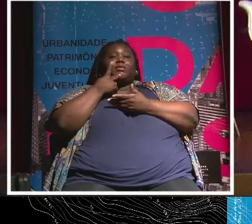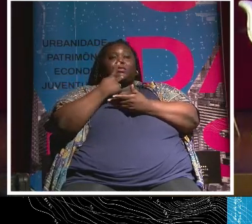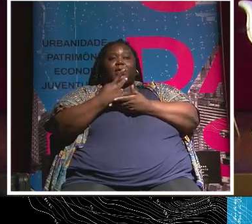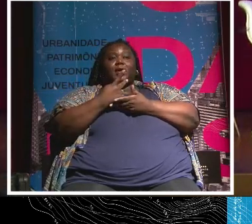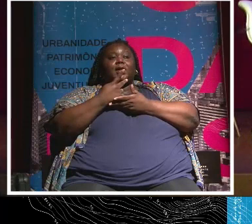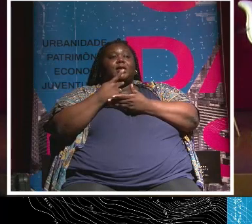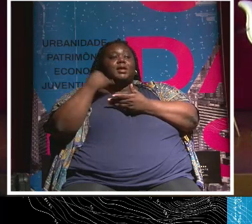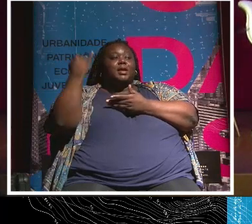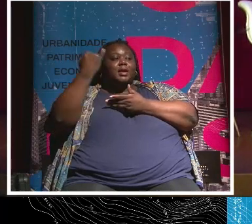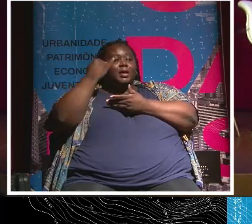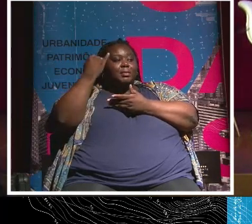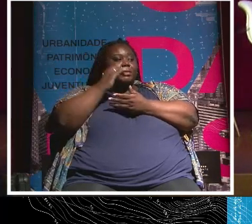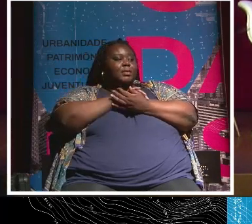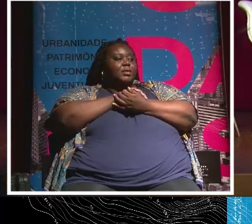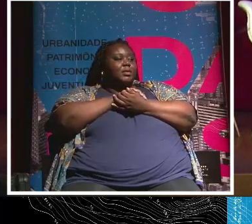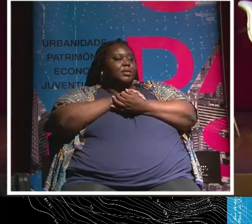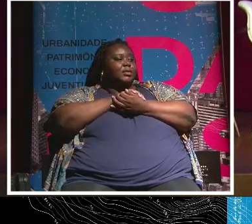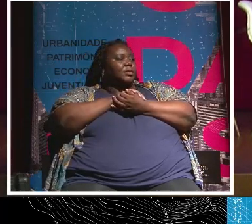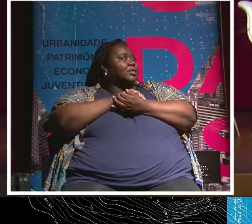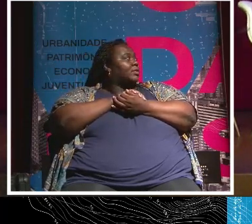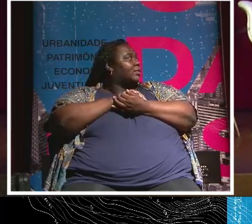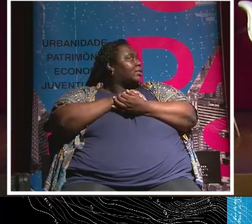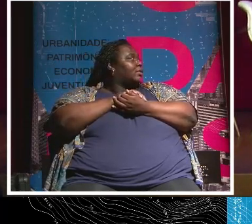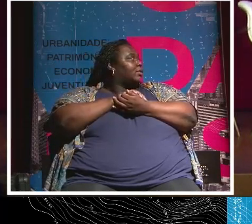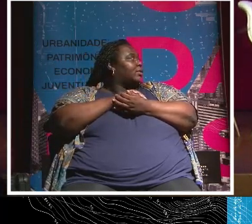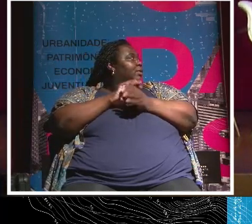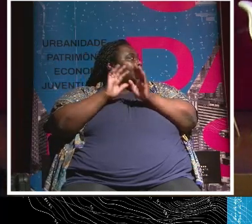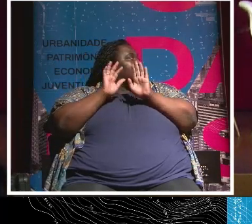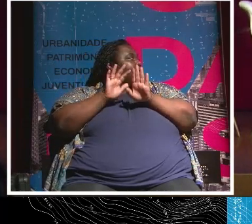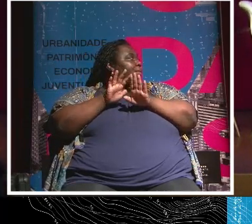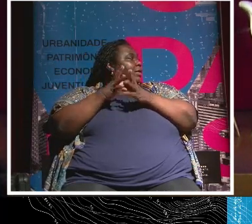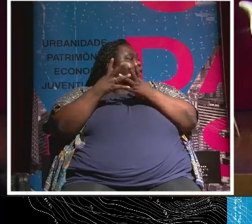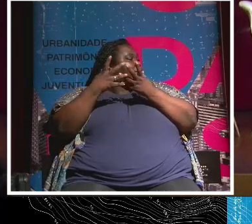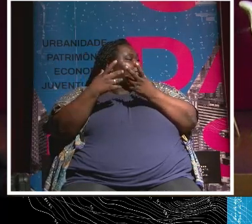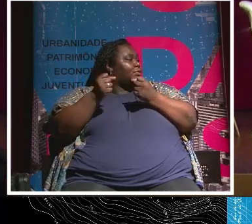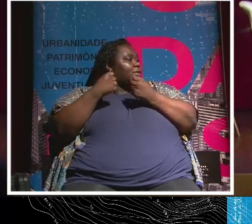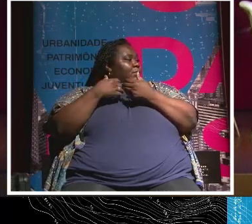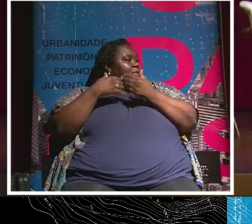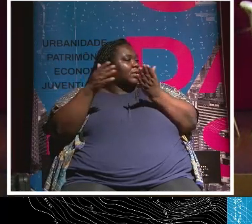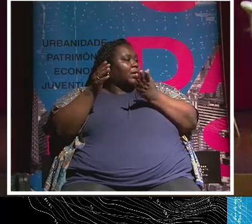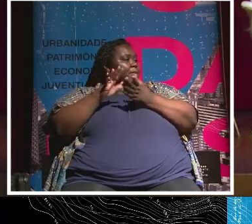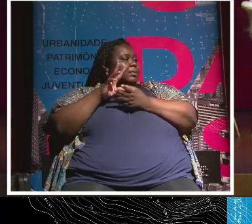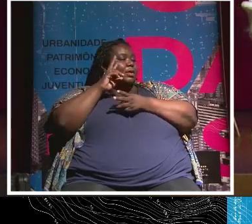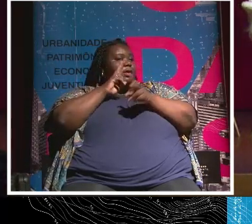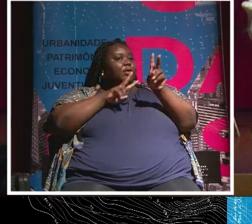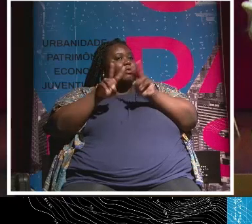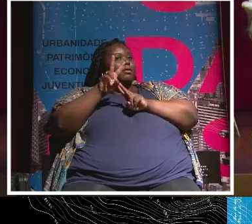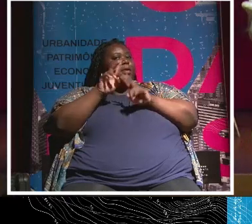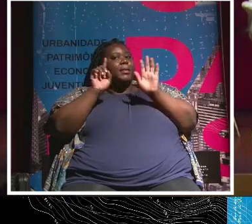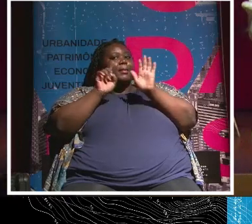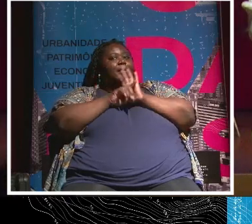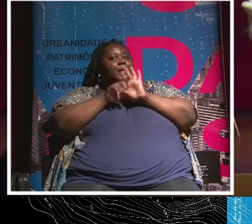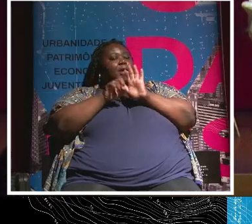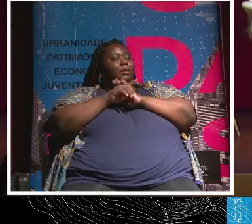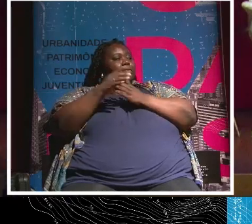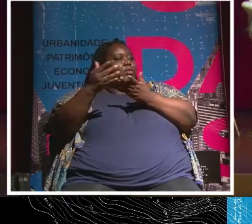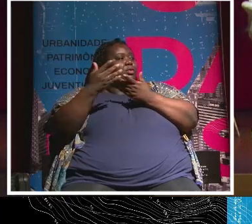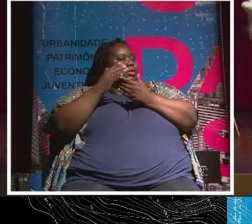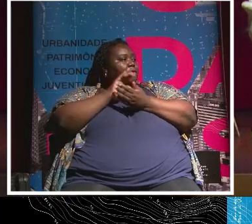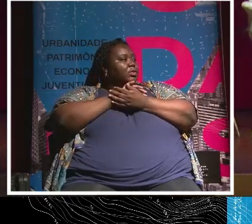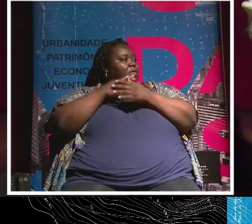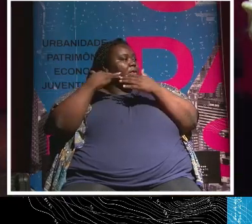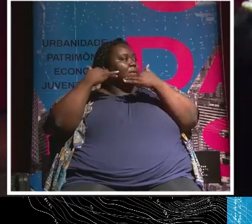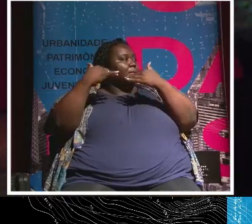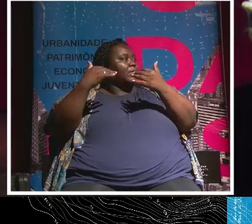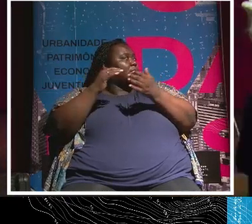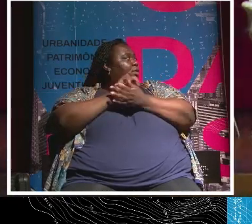questões interessantíssimas e abordagens interessantíssimas, mas vamos abrir e escutar os nossos convidados e colegas da